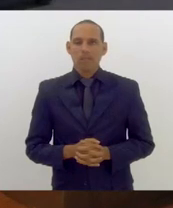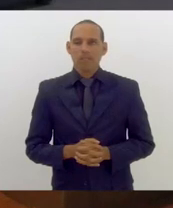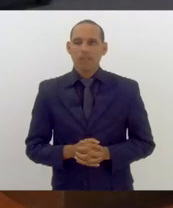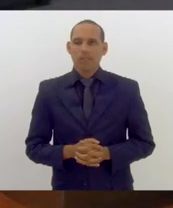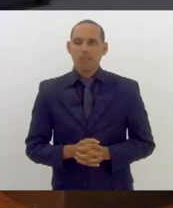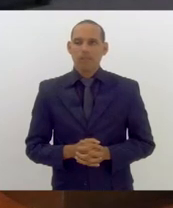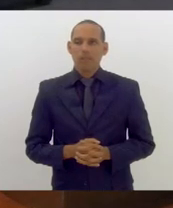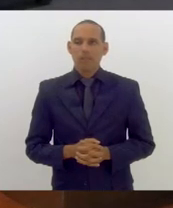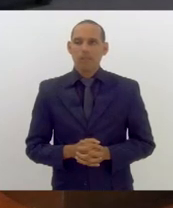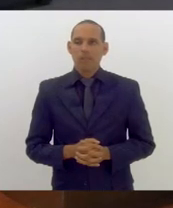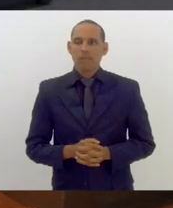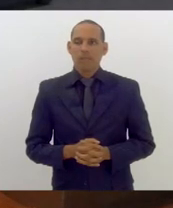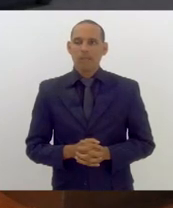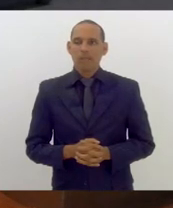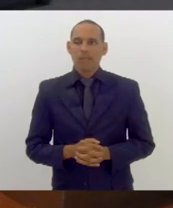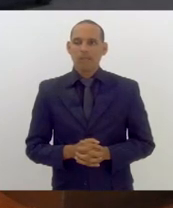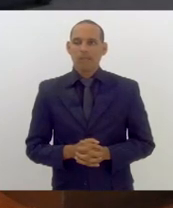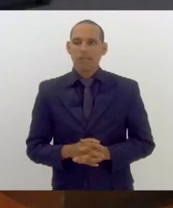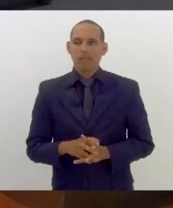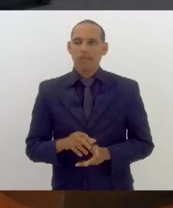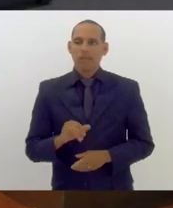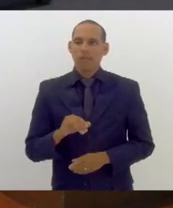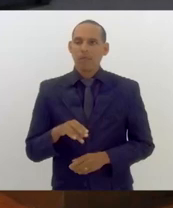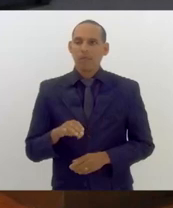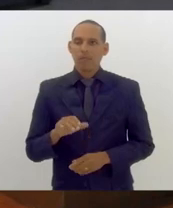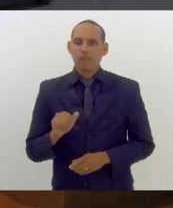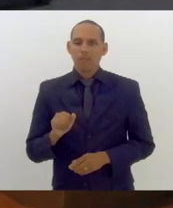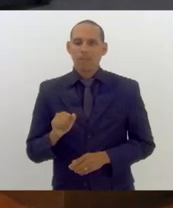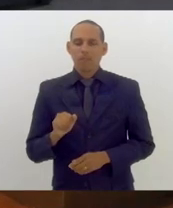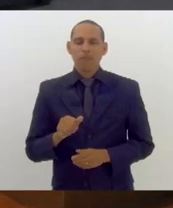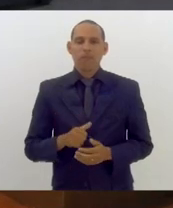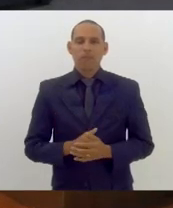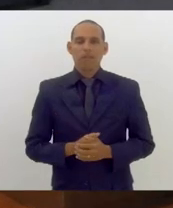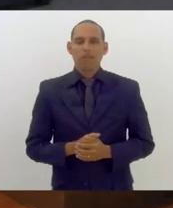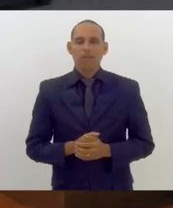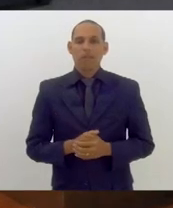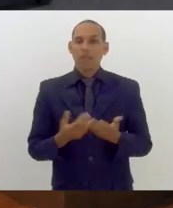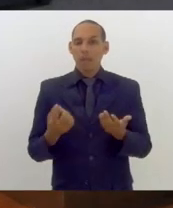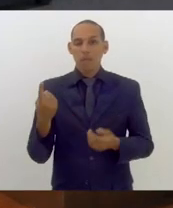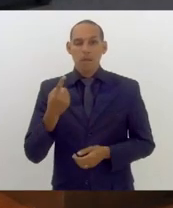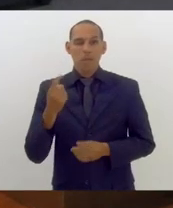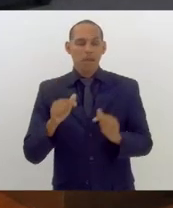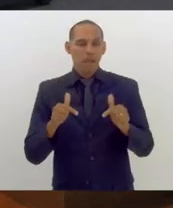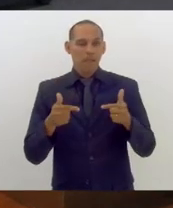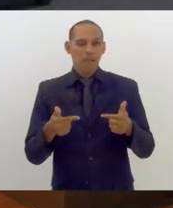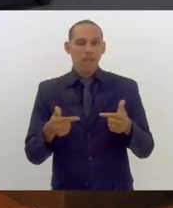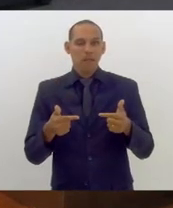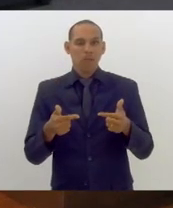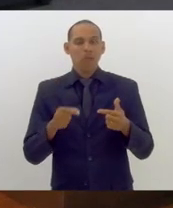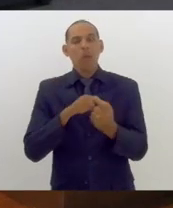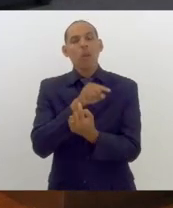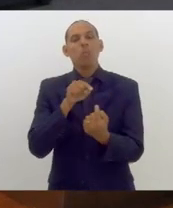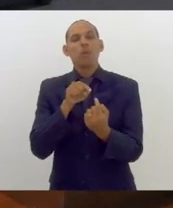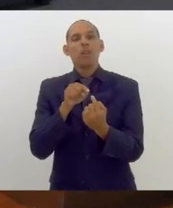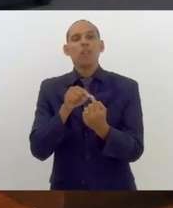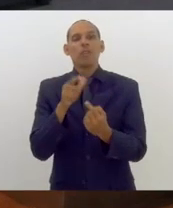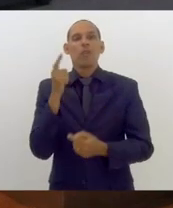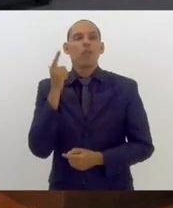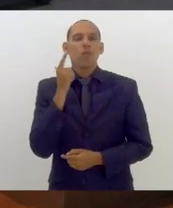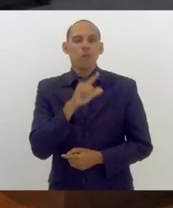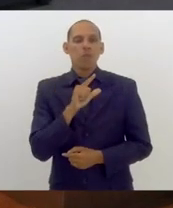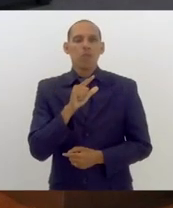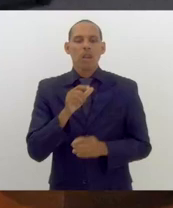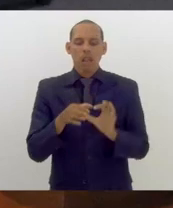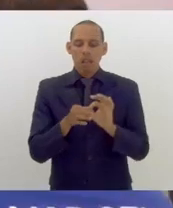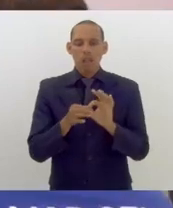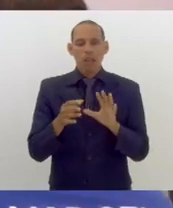Instituto Estadual do meio ambiente ideia da empresa capital é chip essa primeira ação tem como finalidade obter o provimento jurisdicional